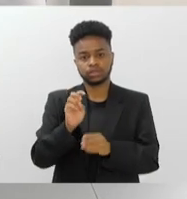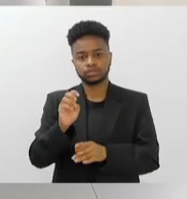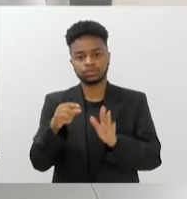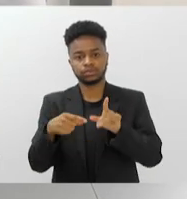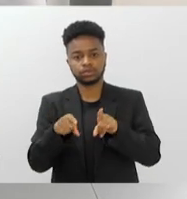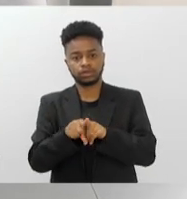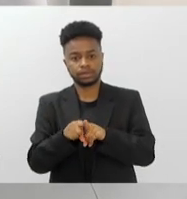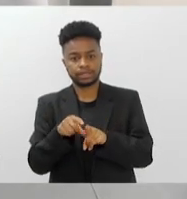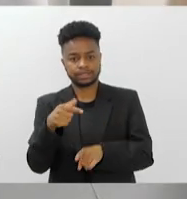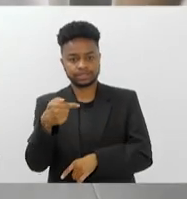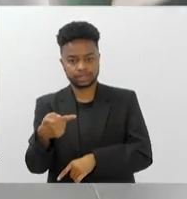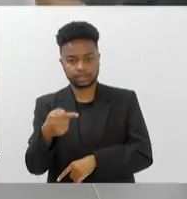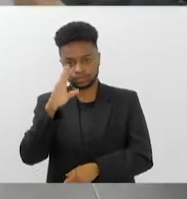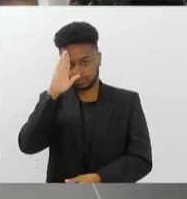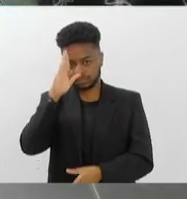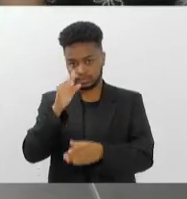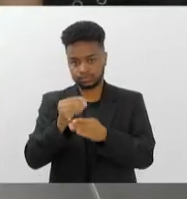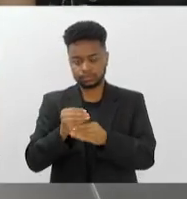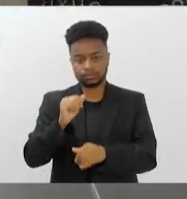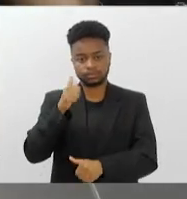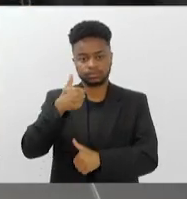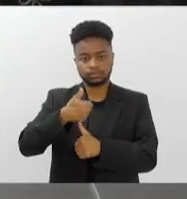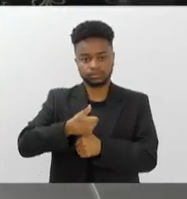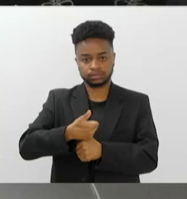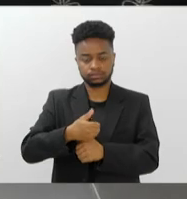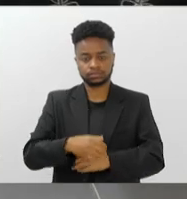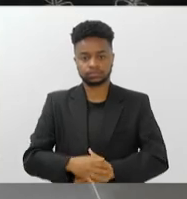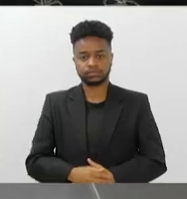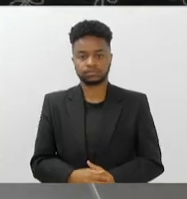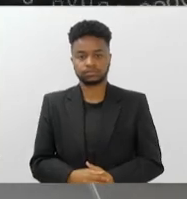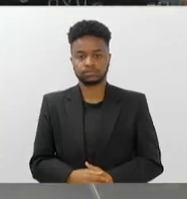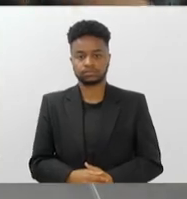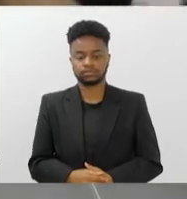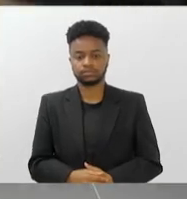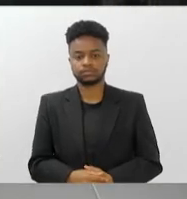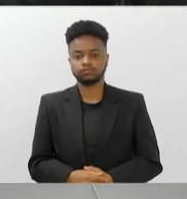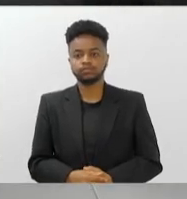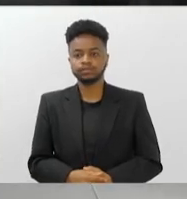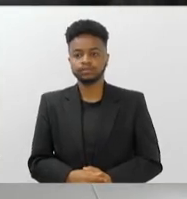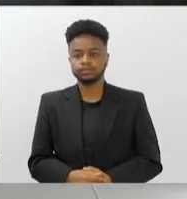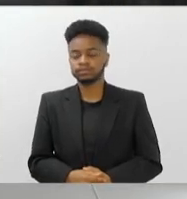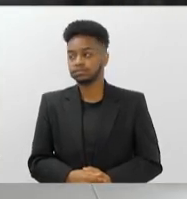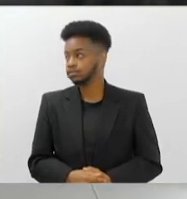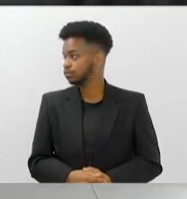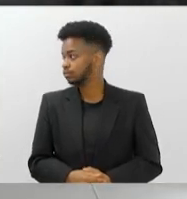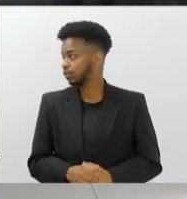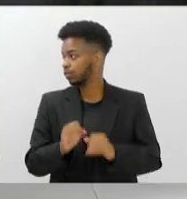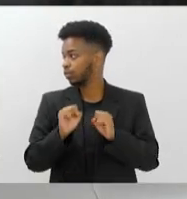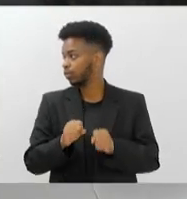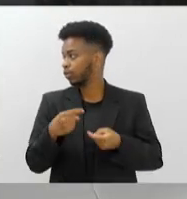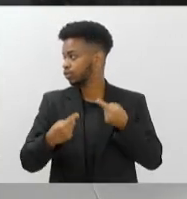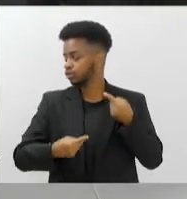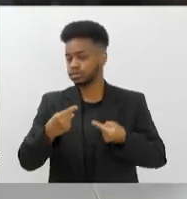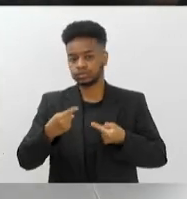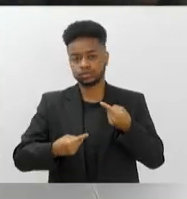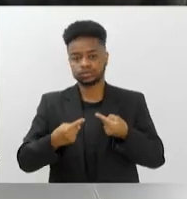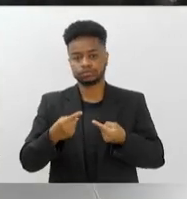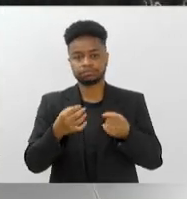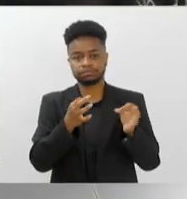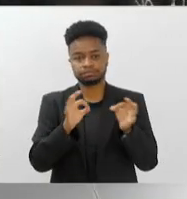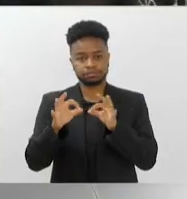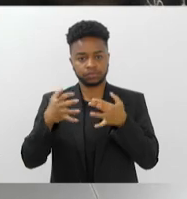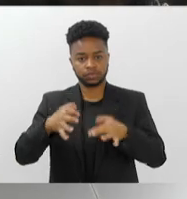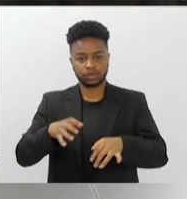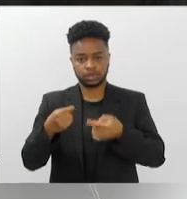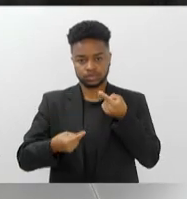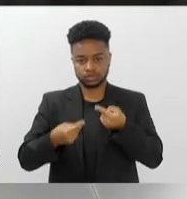7, concluindo por substitutivo. Em discussão. Não havendo